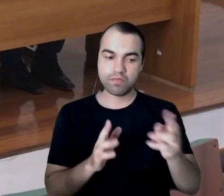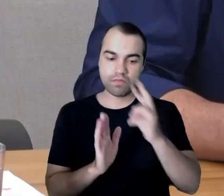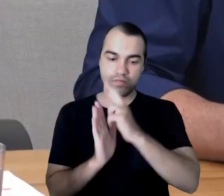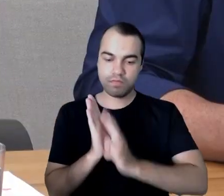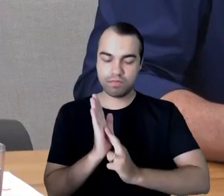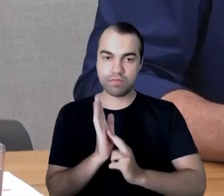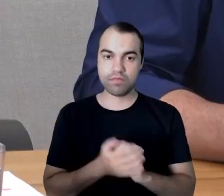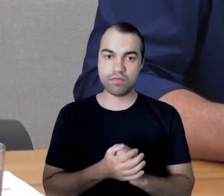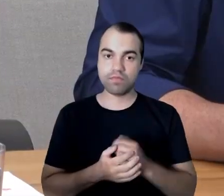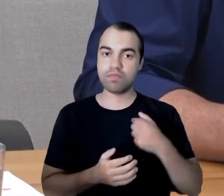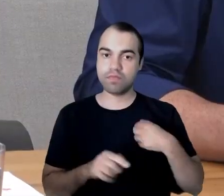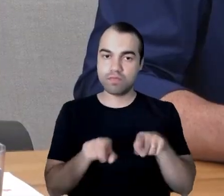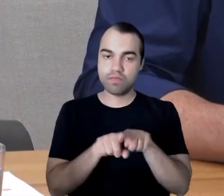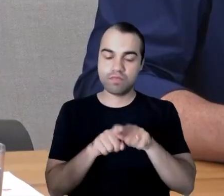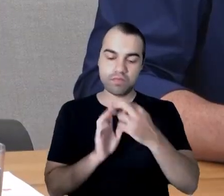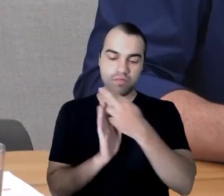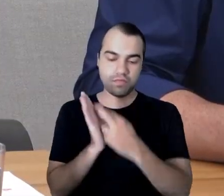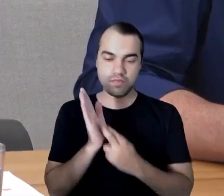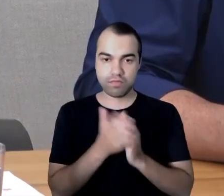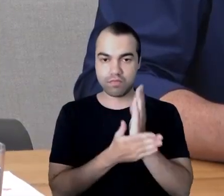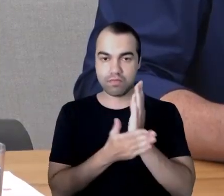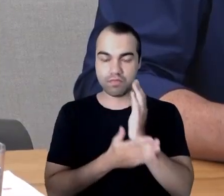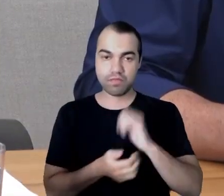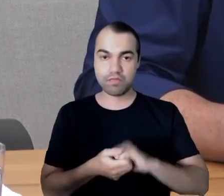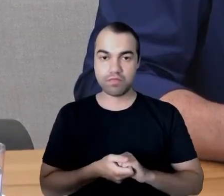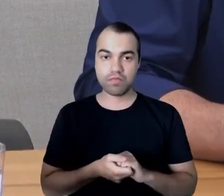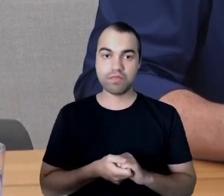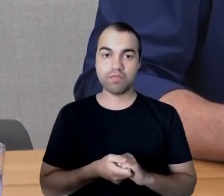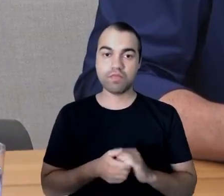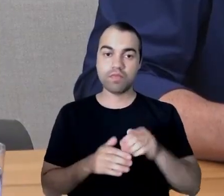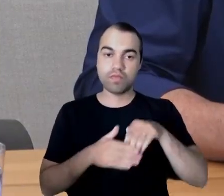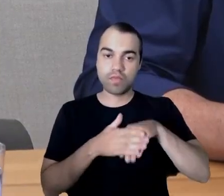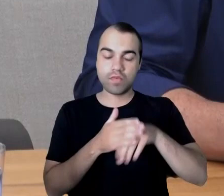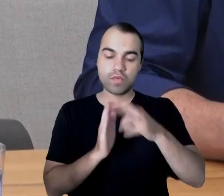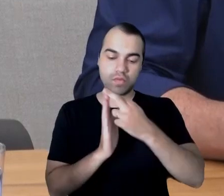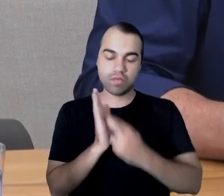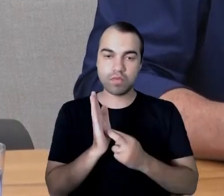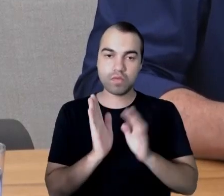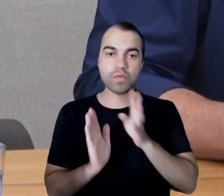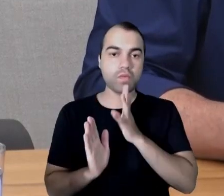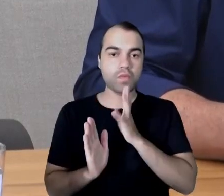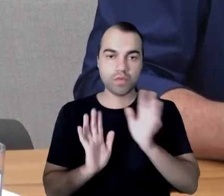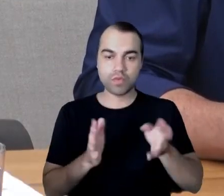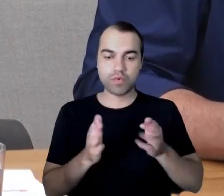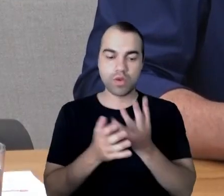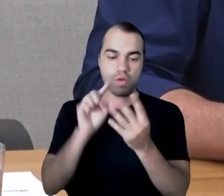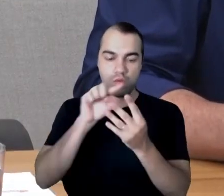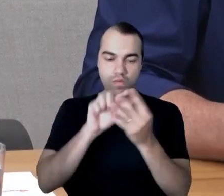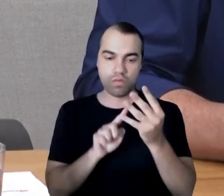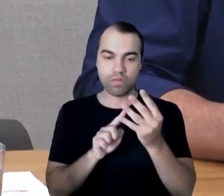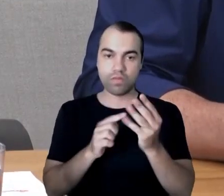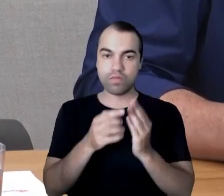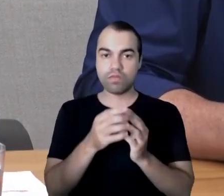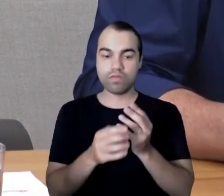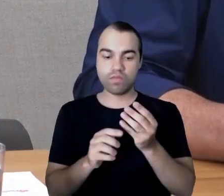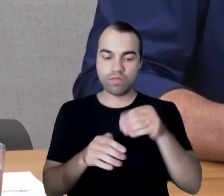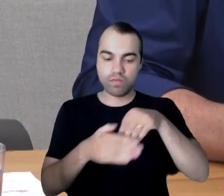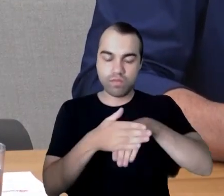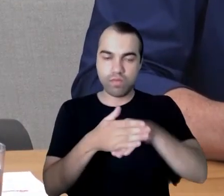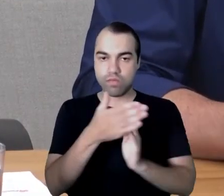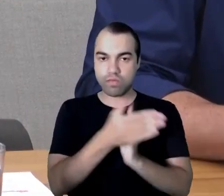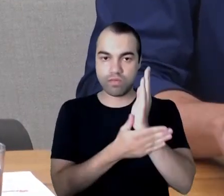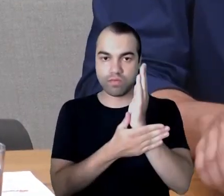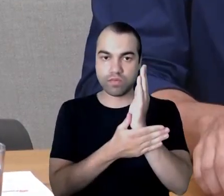Eu também voto com o relator o voto relator já é conhecido com votos com quatro votos favoráveis e uma ausência o